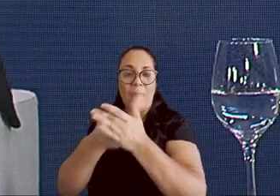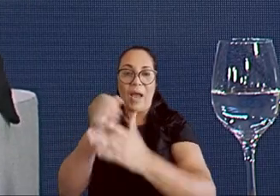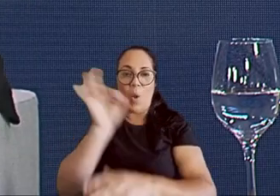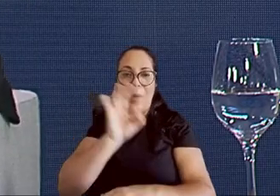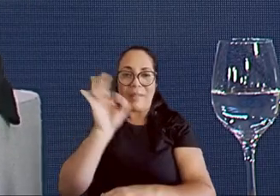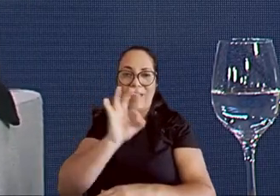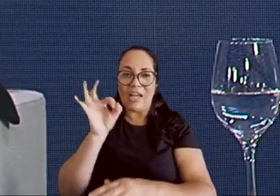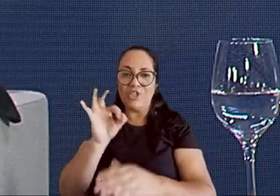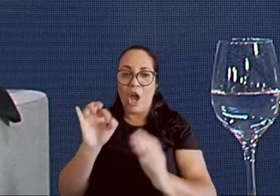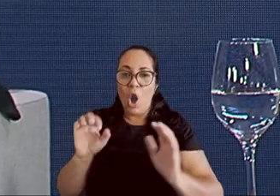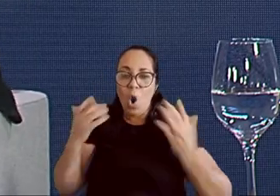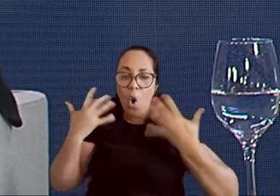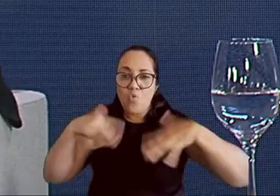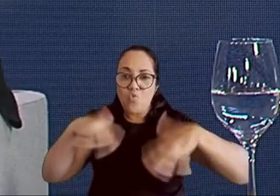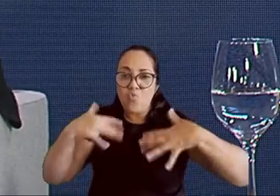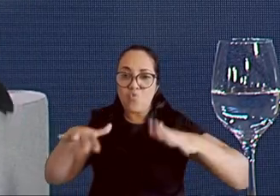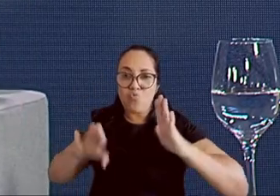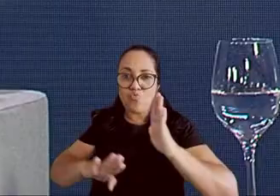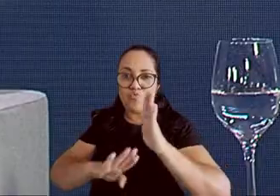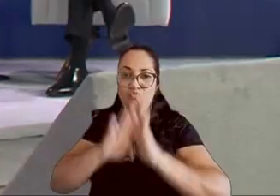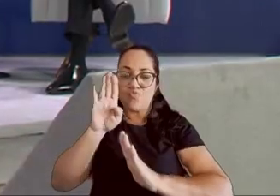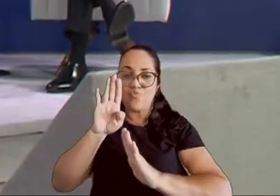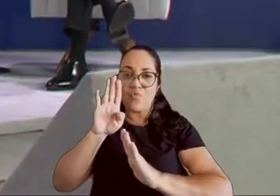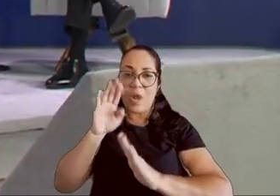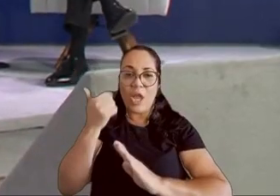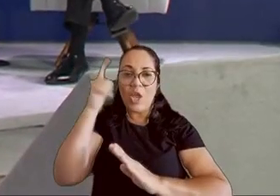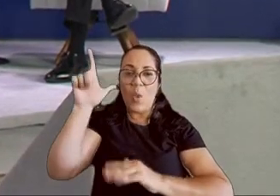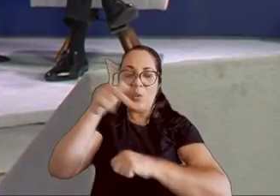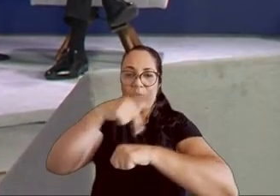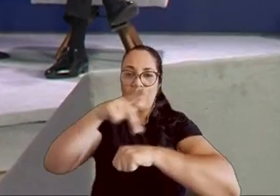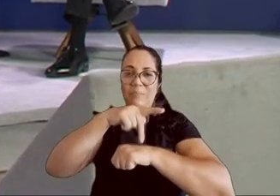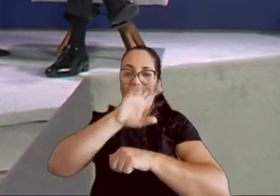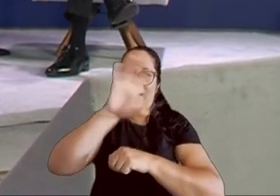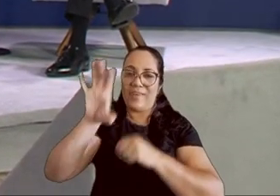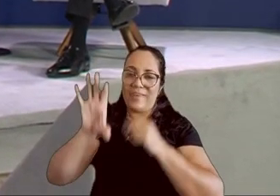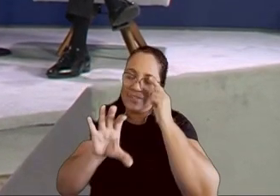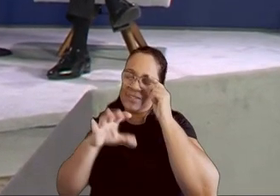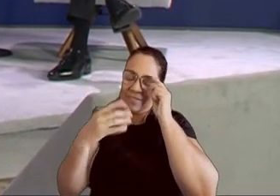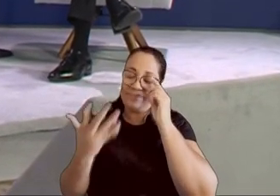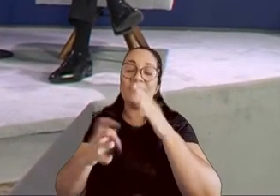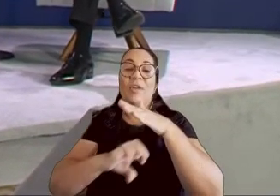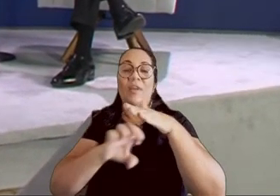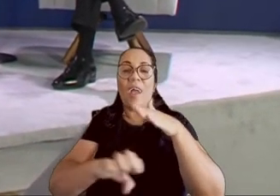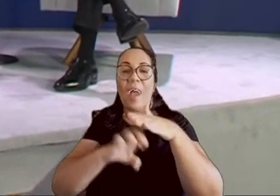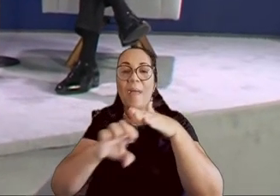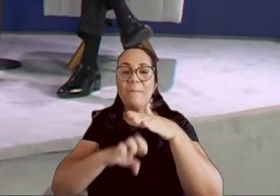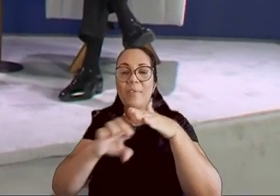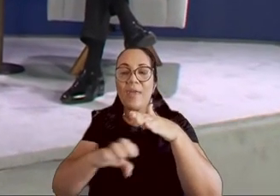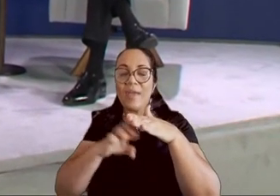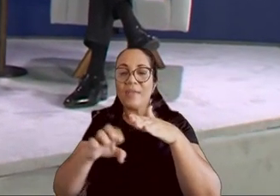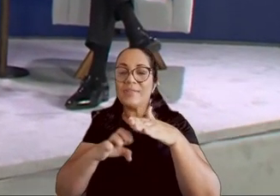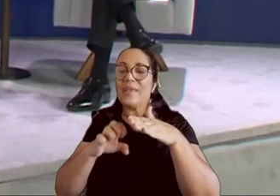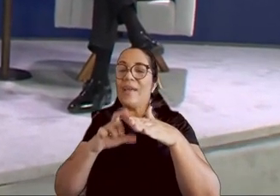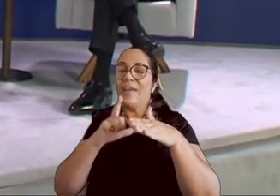então de fato as empresas brasileiras que acessam ao mercado de capitais no geral elas são muito sólidas